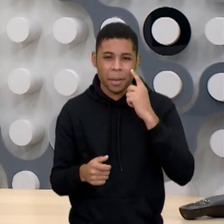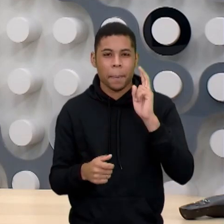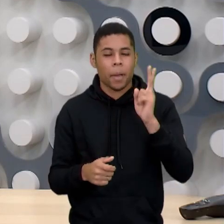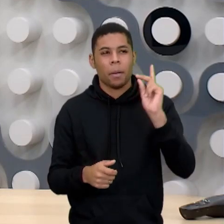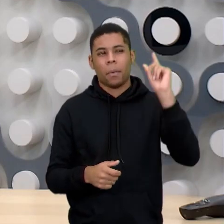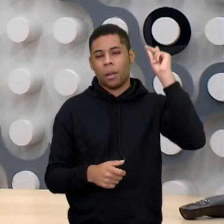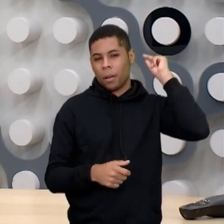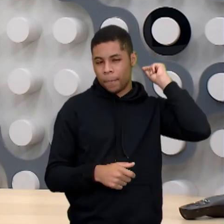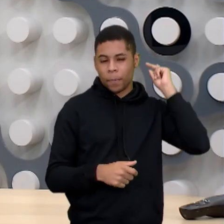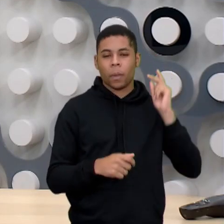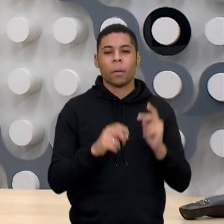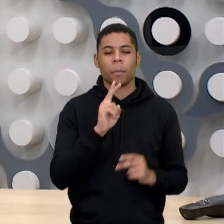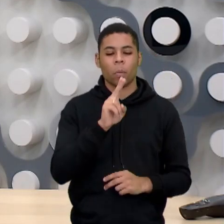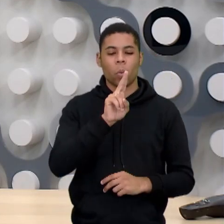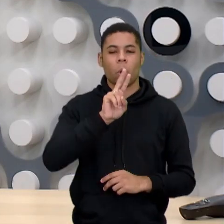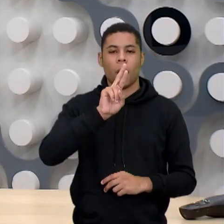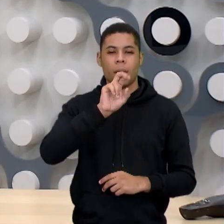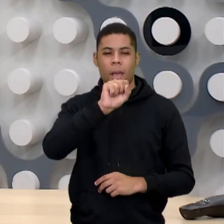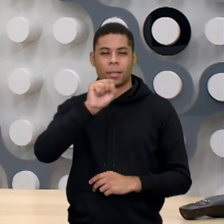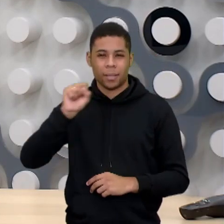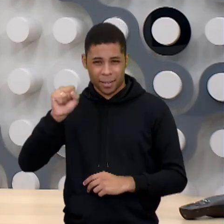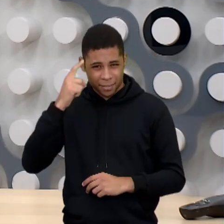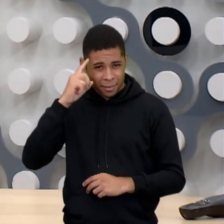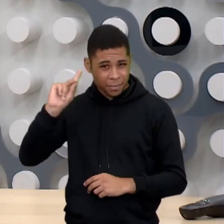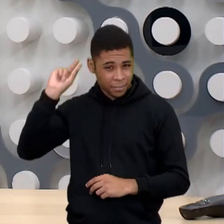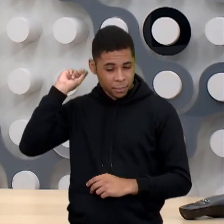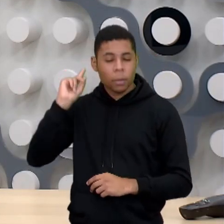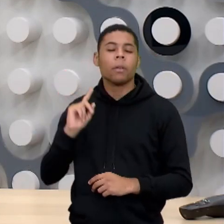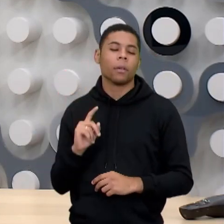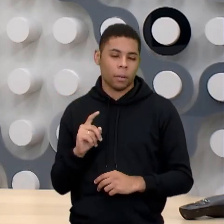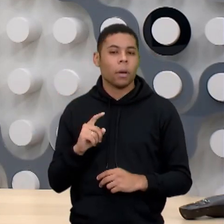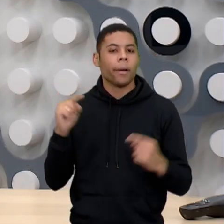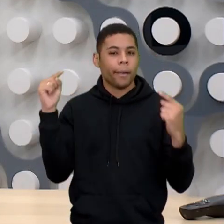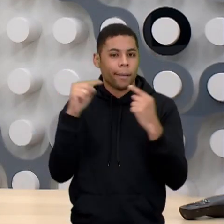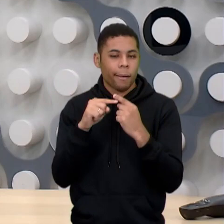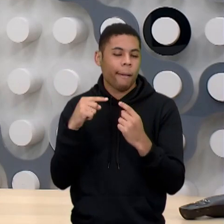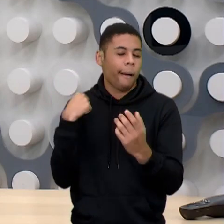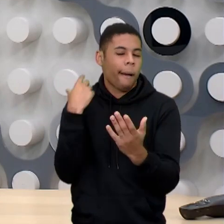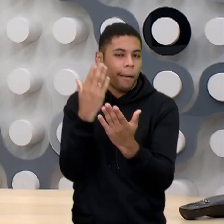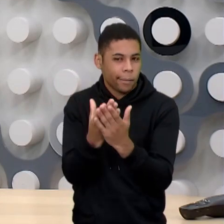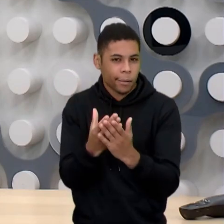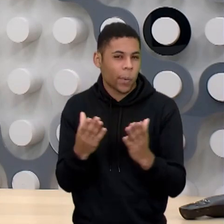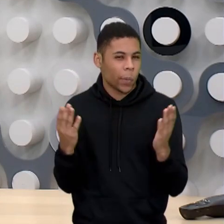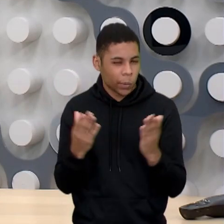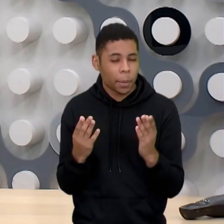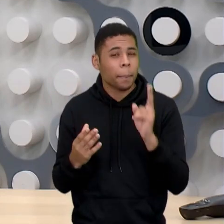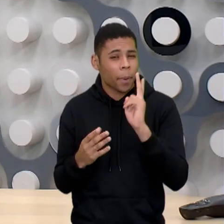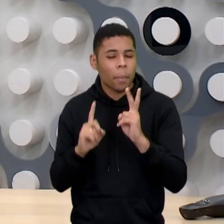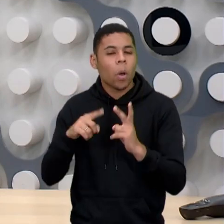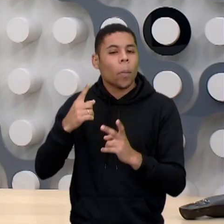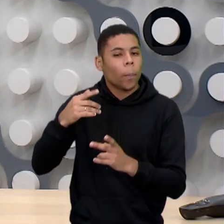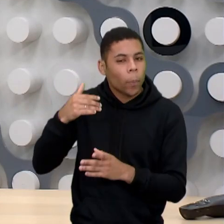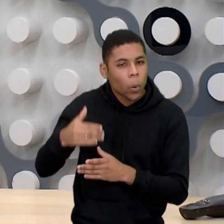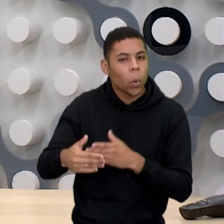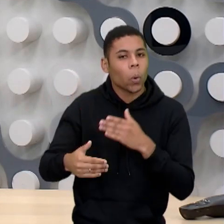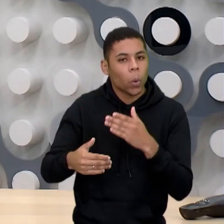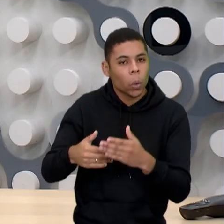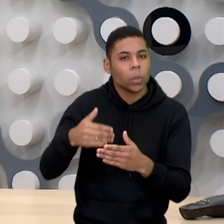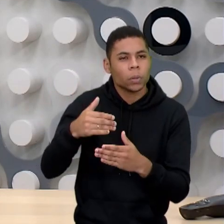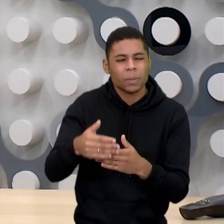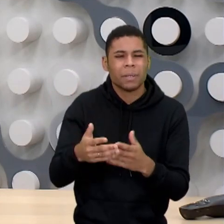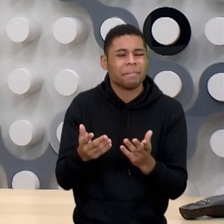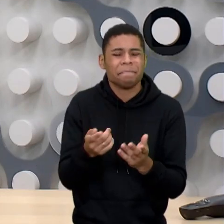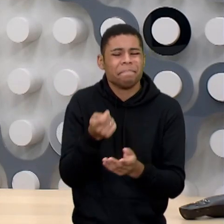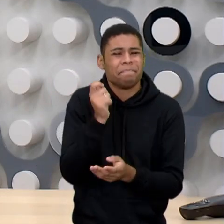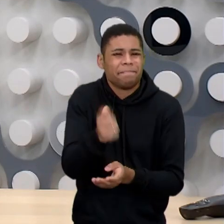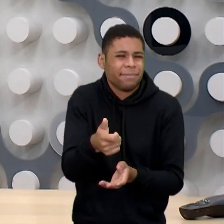antiga União Soviética, né, e essa relação ainda é muito, né, um processo muito